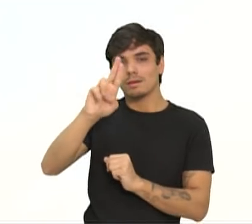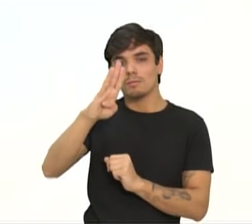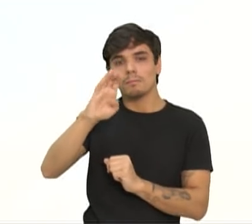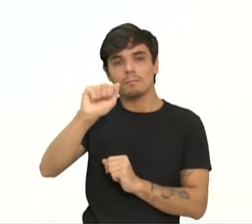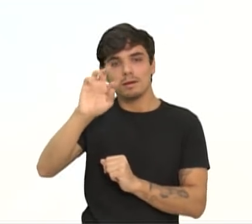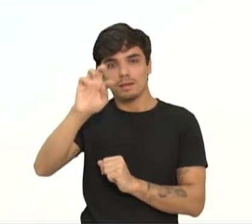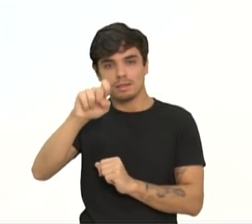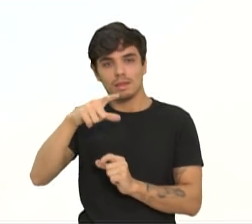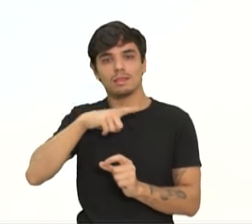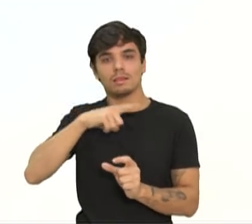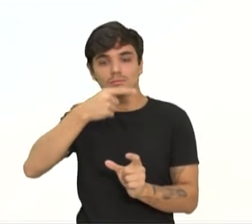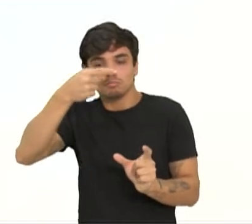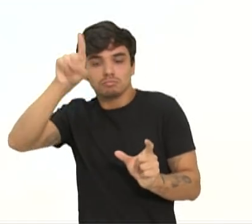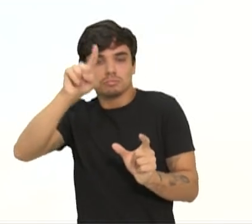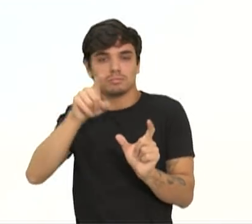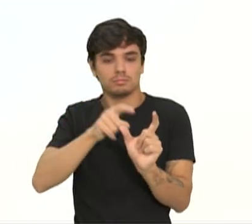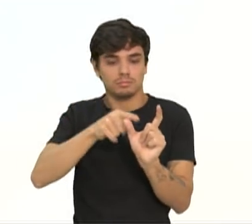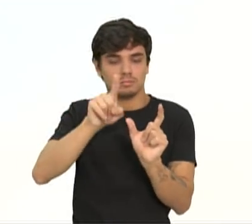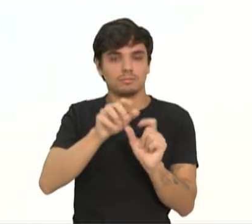sílaba.